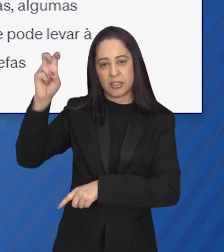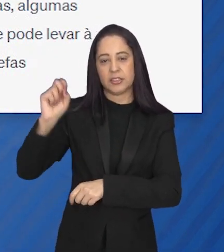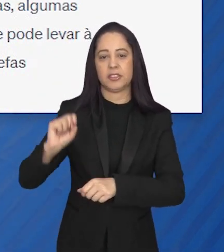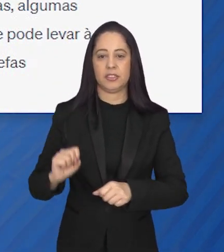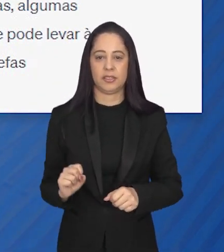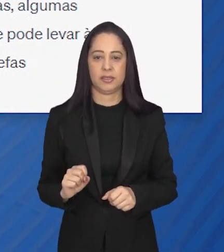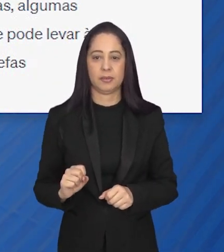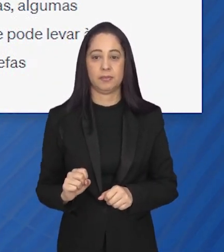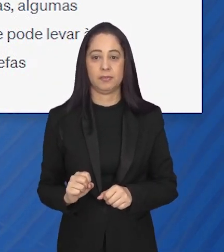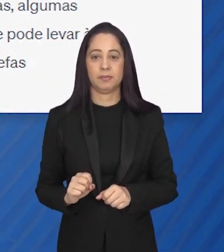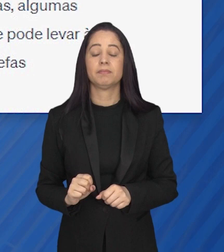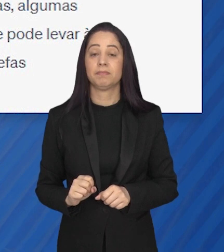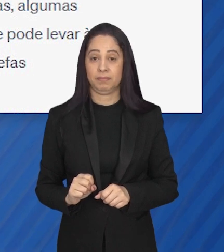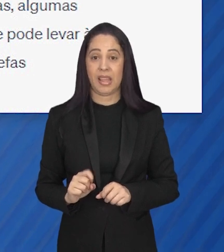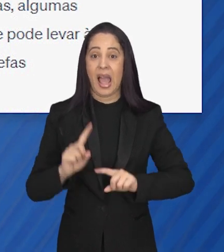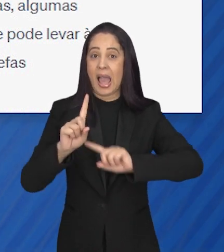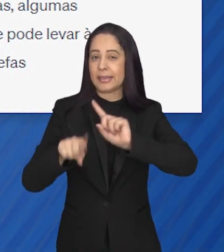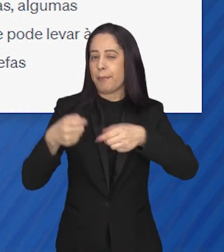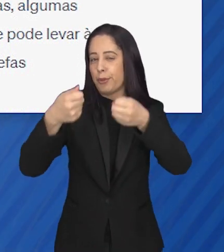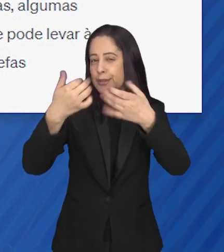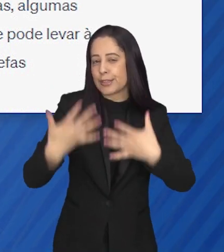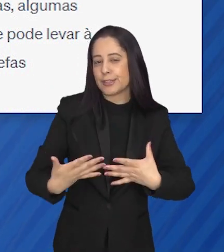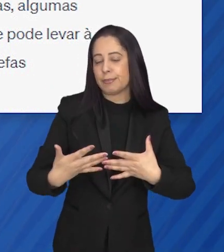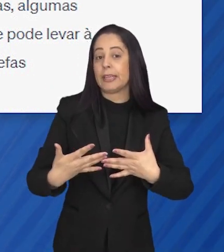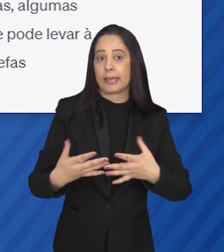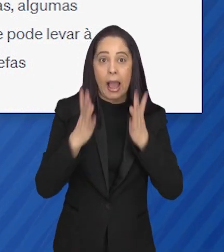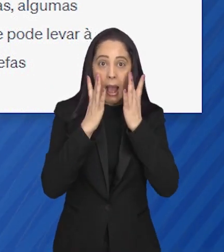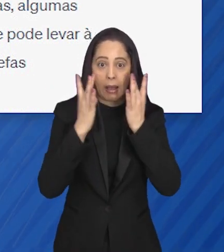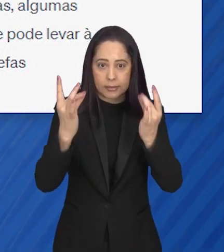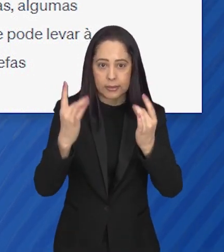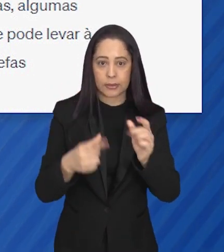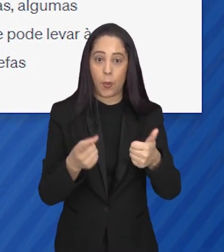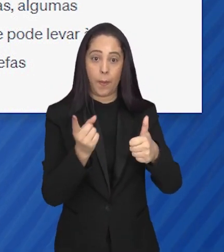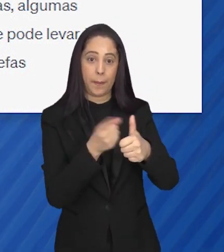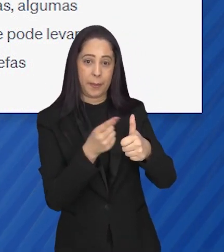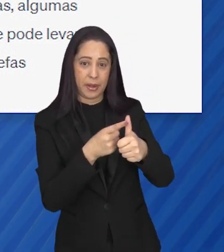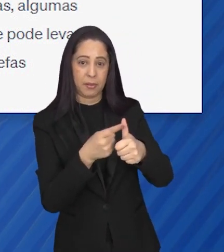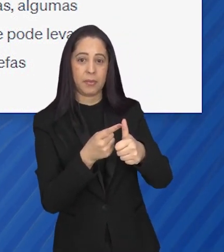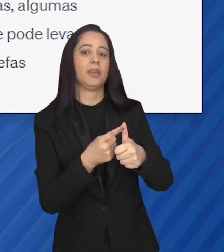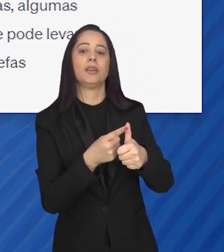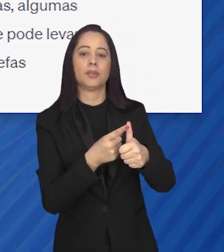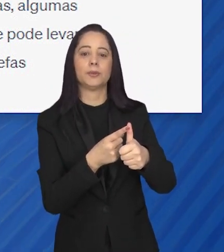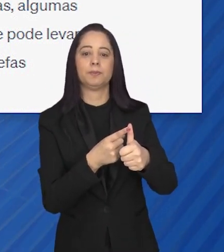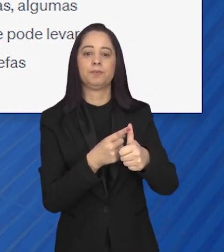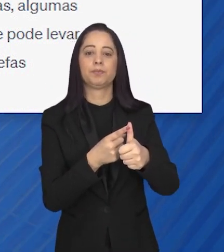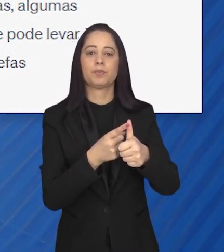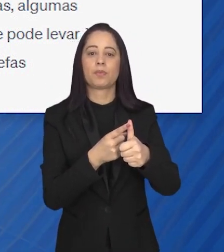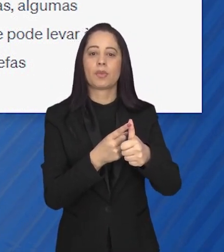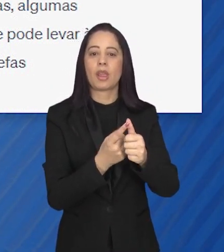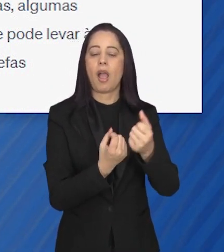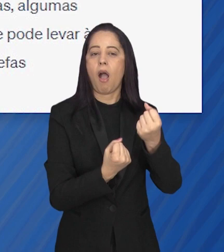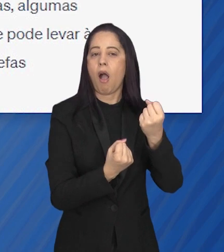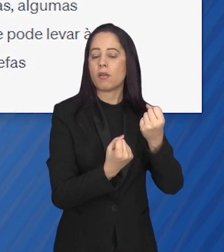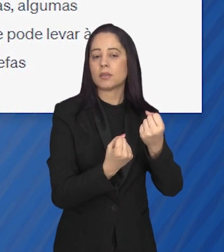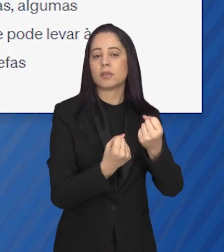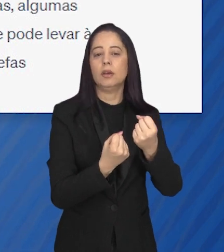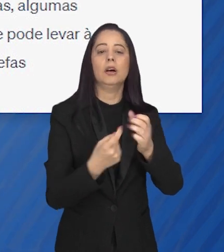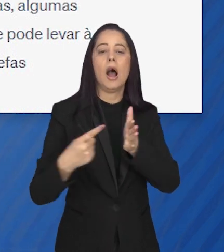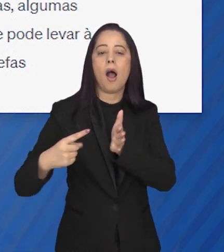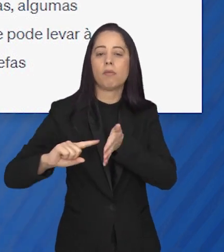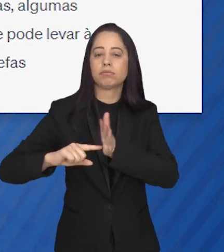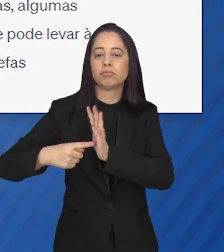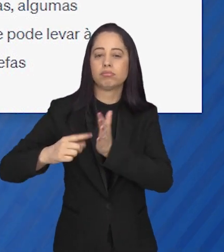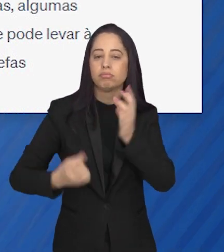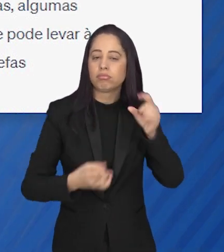tomadas de decisões mais precisas. Depois vem os pontos de atenção. O primeiro é a relação entre a automação e os empregos, que